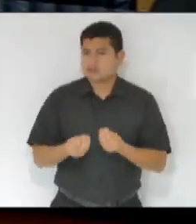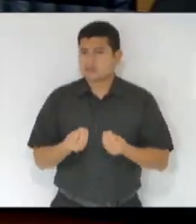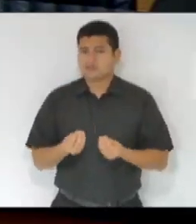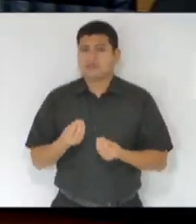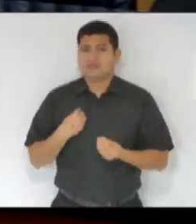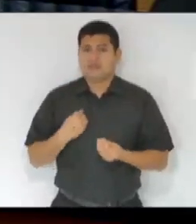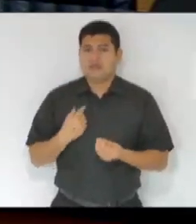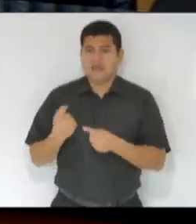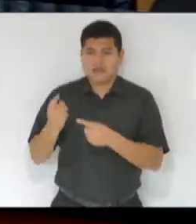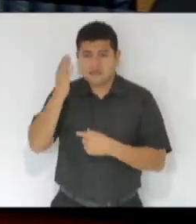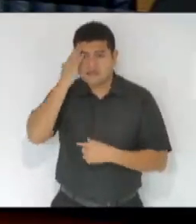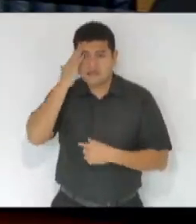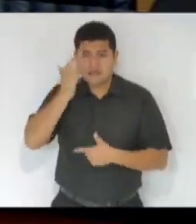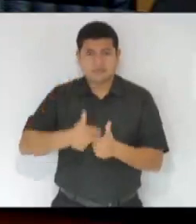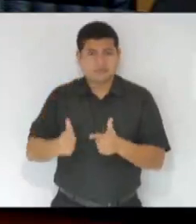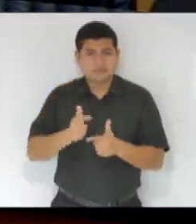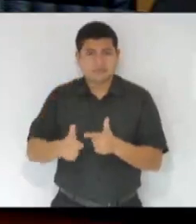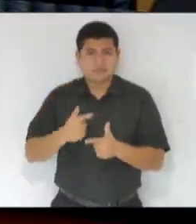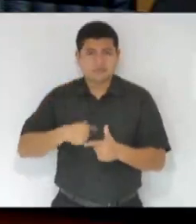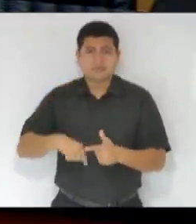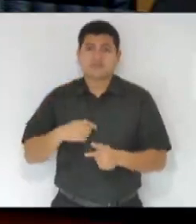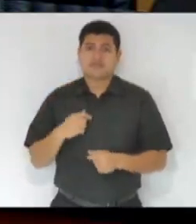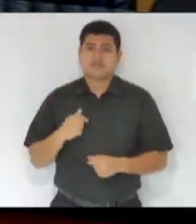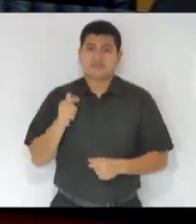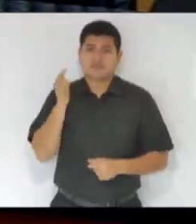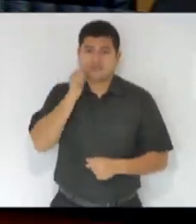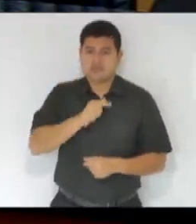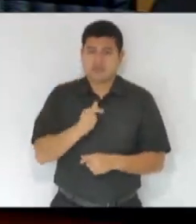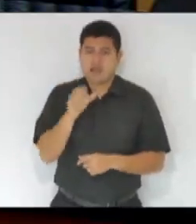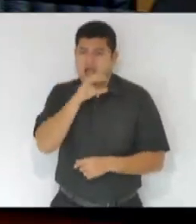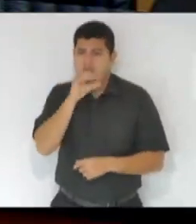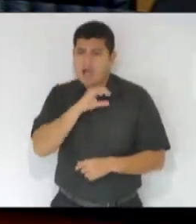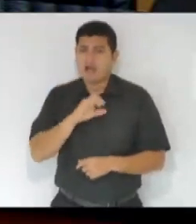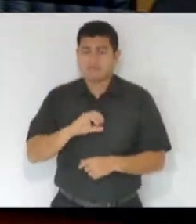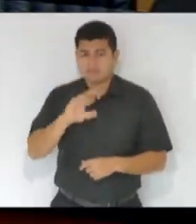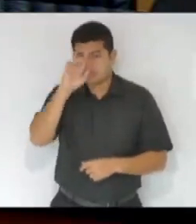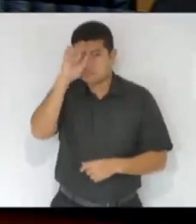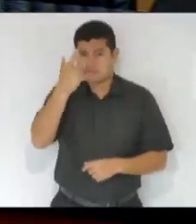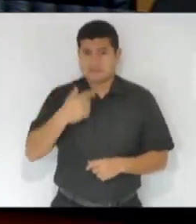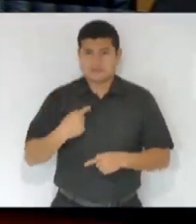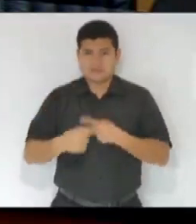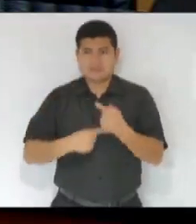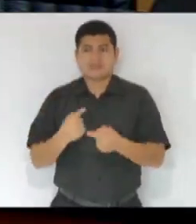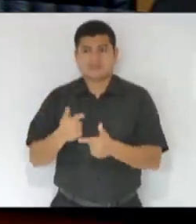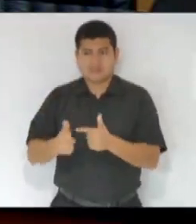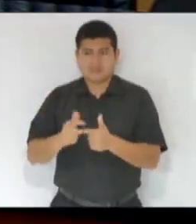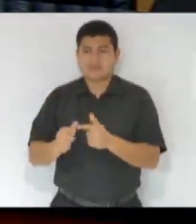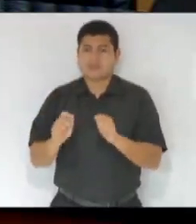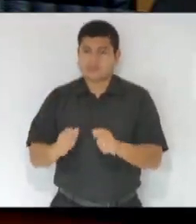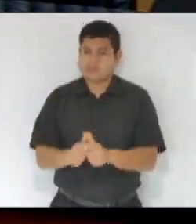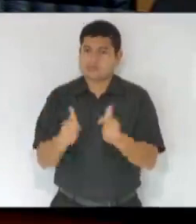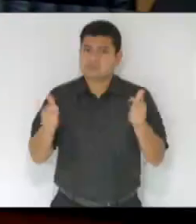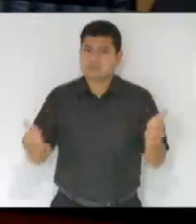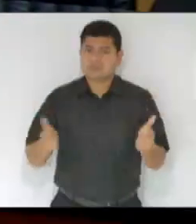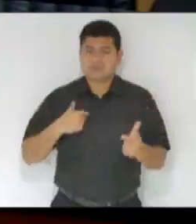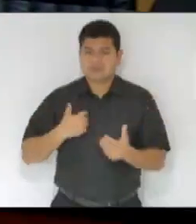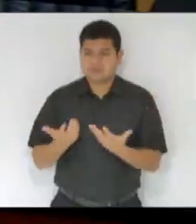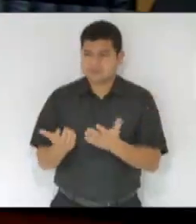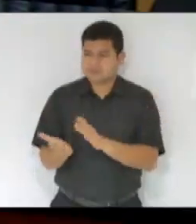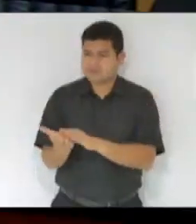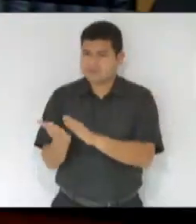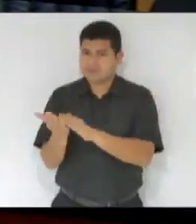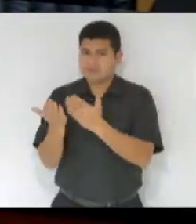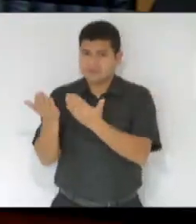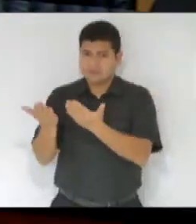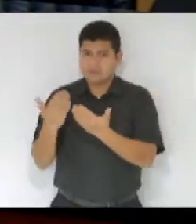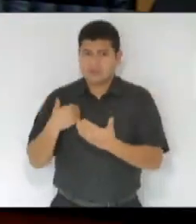esses problemas, né, para que a gente possa agir antes que tenha uma crise maior. Mas eu quero aqui te dar parabéns, acima